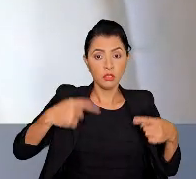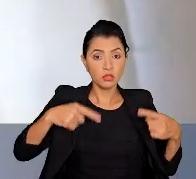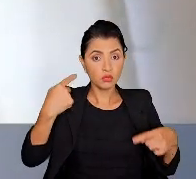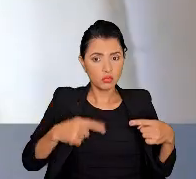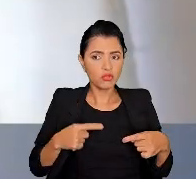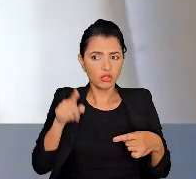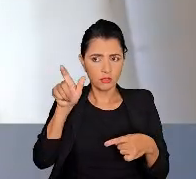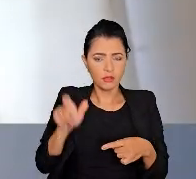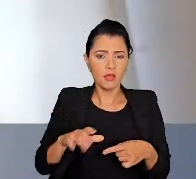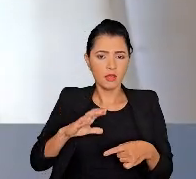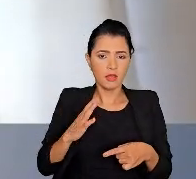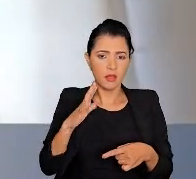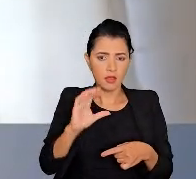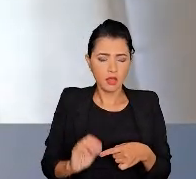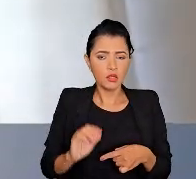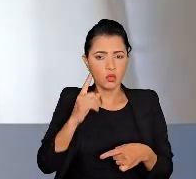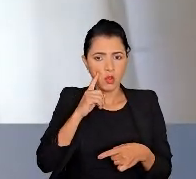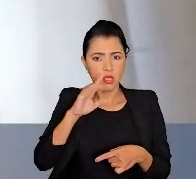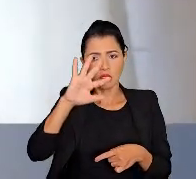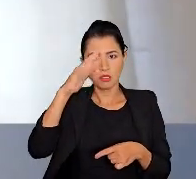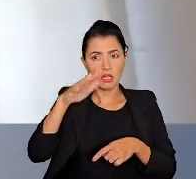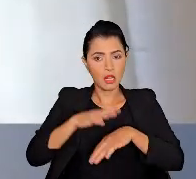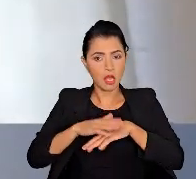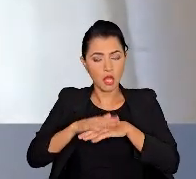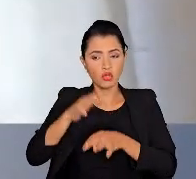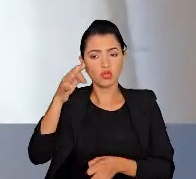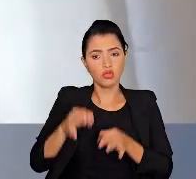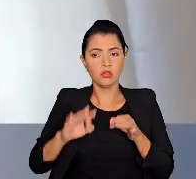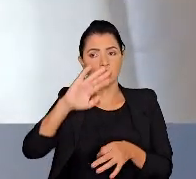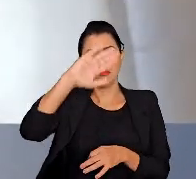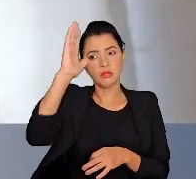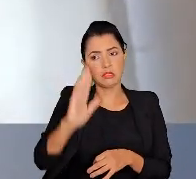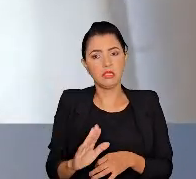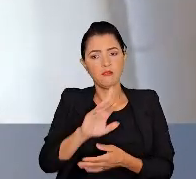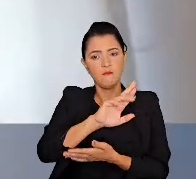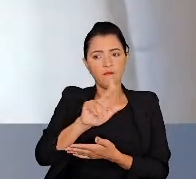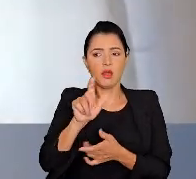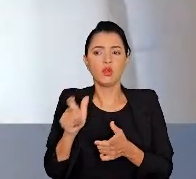caso decidido pela Justiça Brasileira em suas várias instâncias?